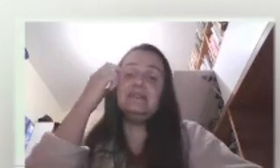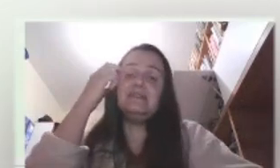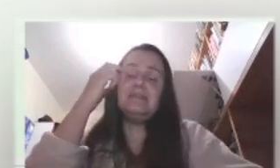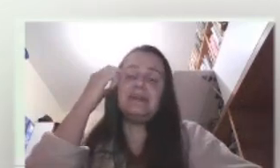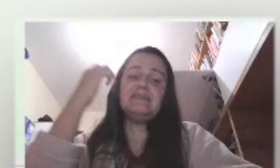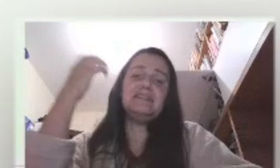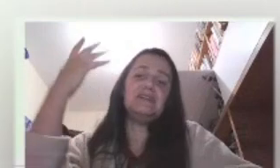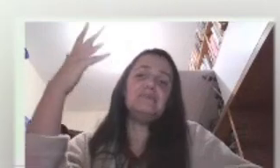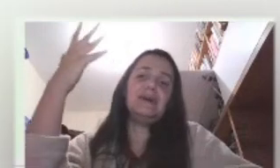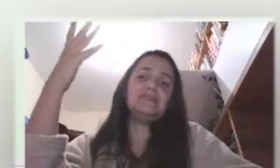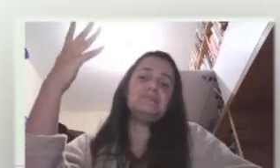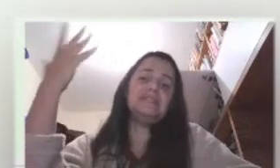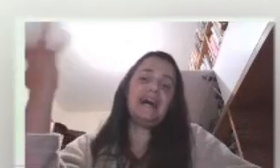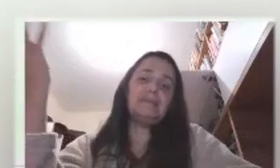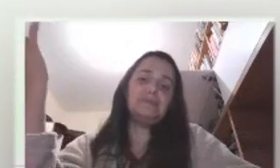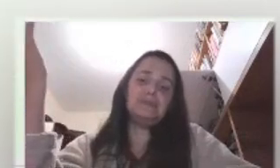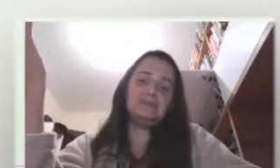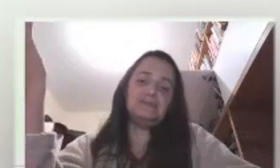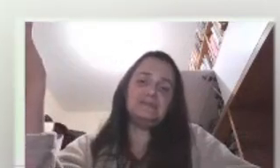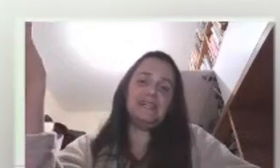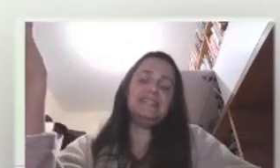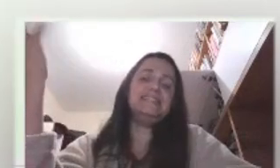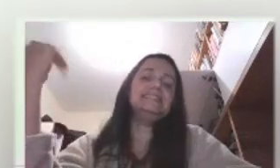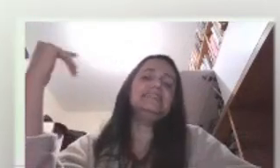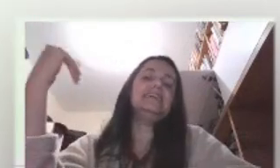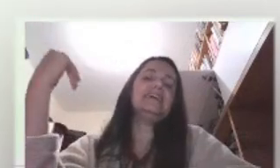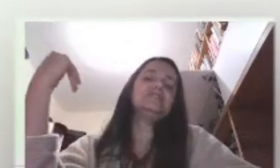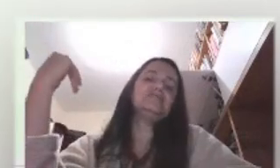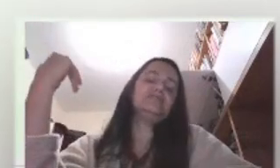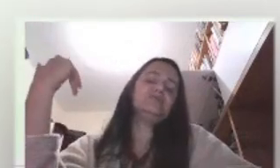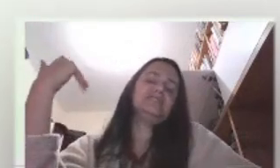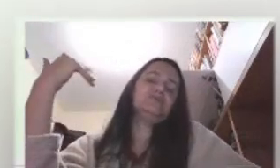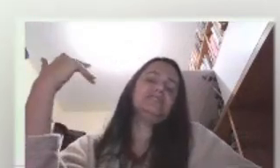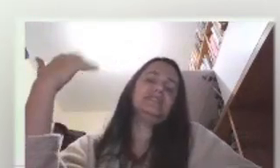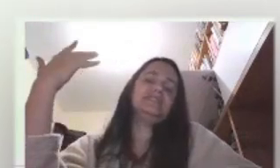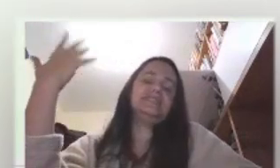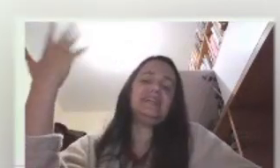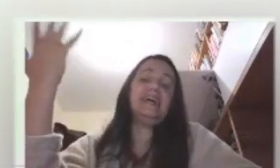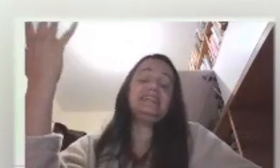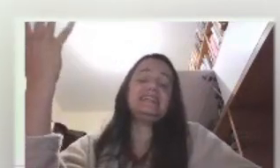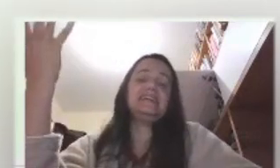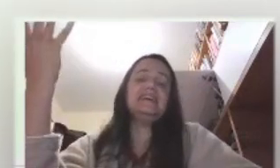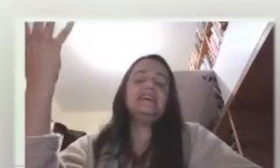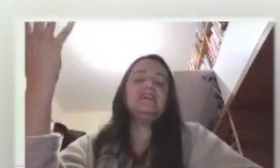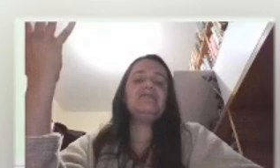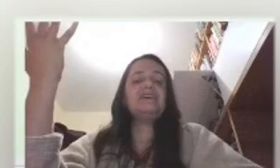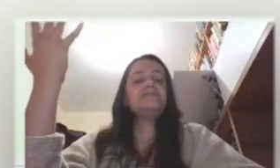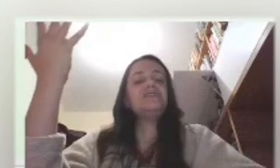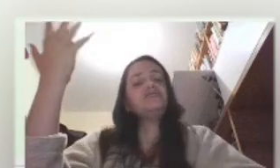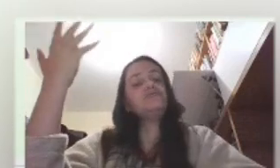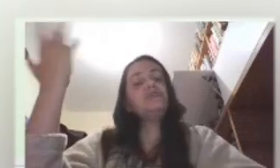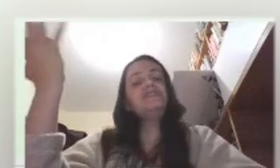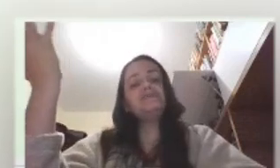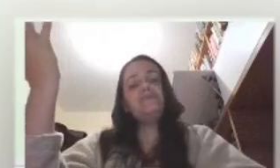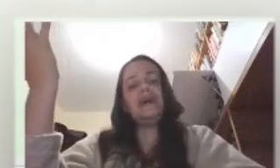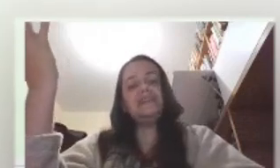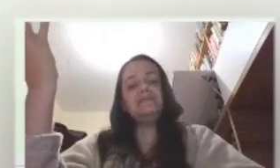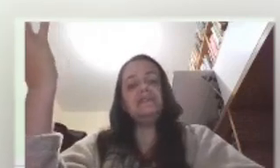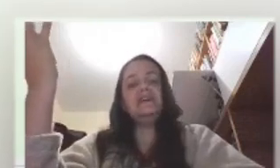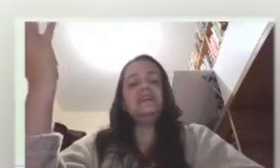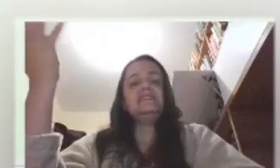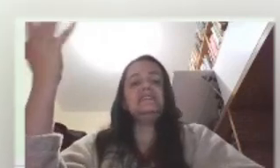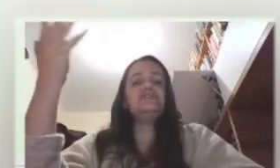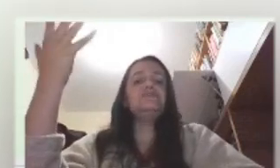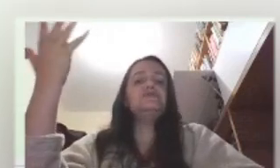contrair, para que tenha um parto mais rápido, né? Dizem que essa ocitocina sintética faz com que as dores do